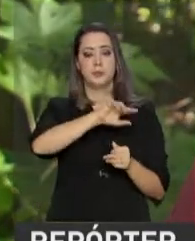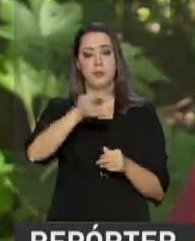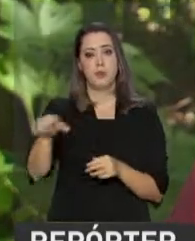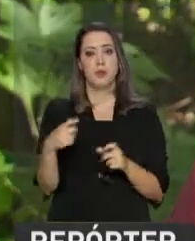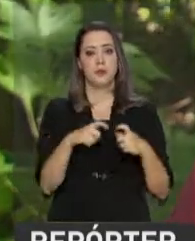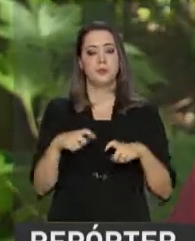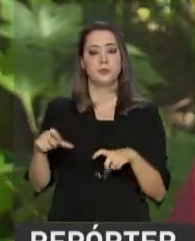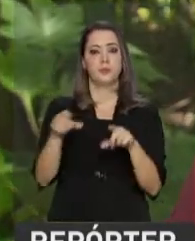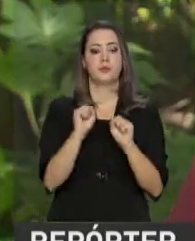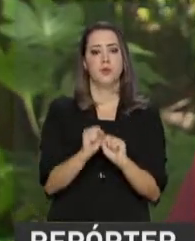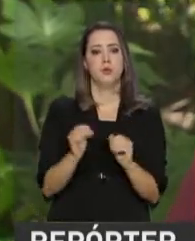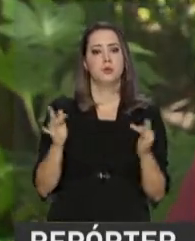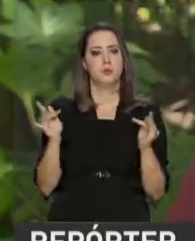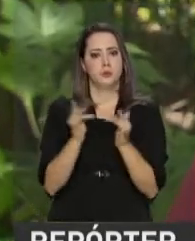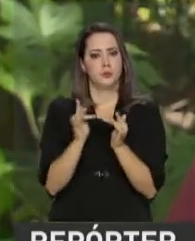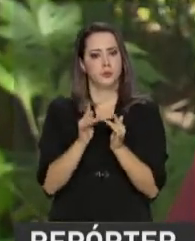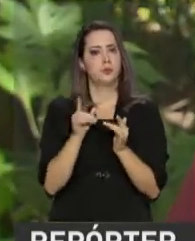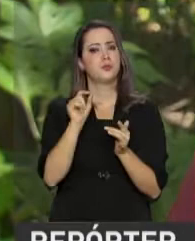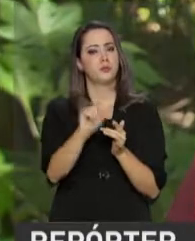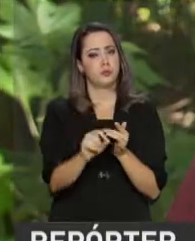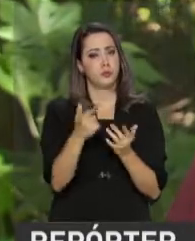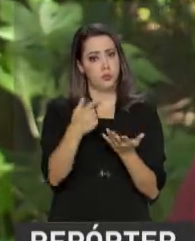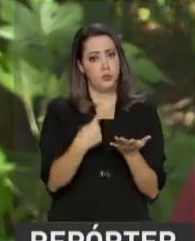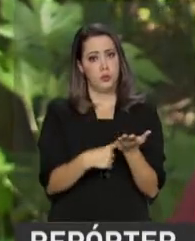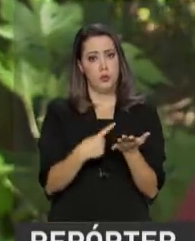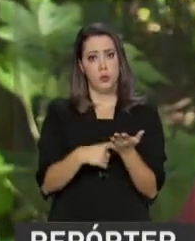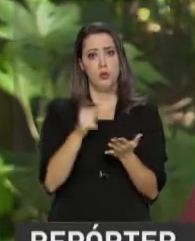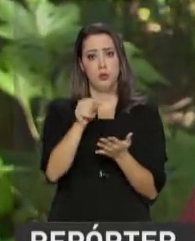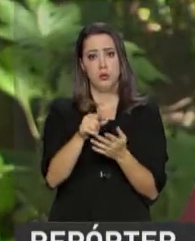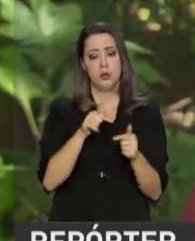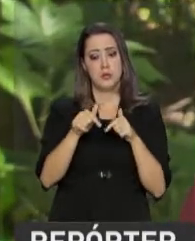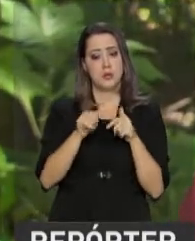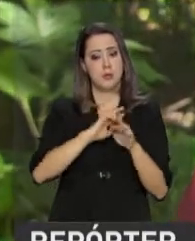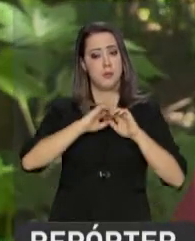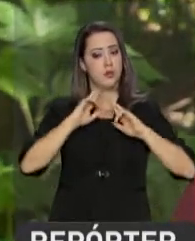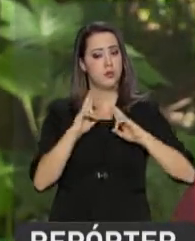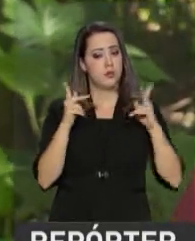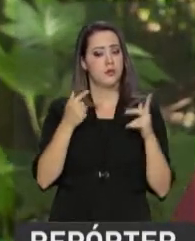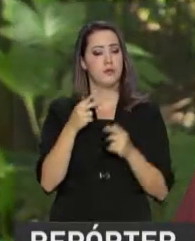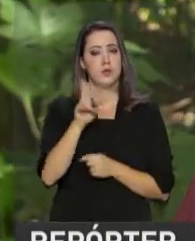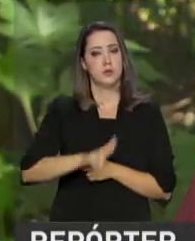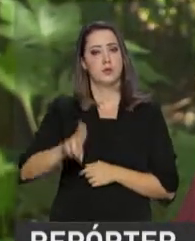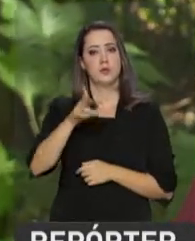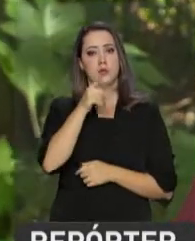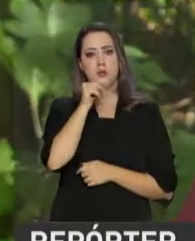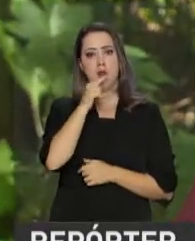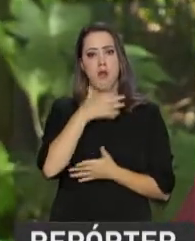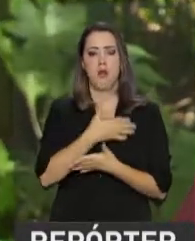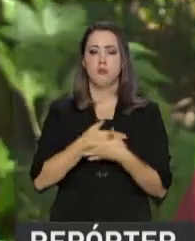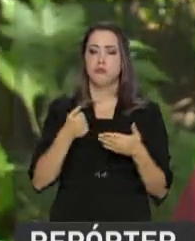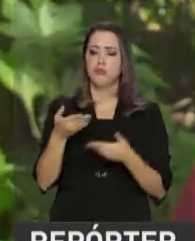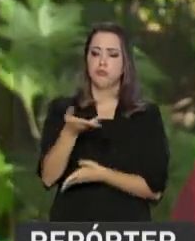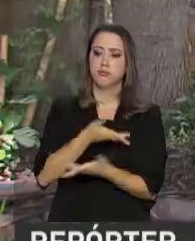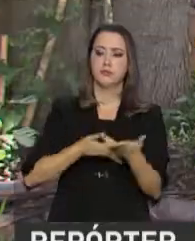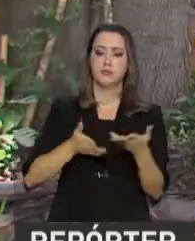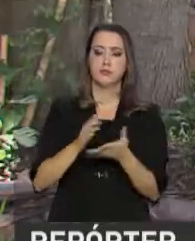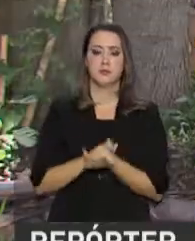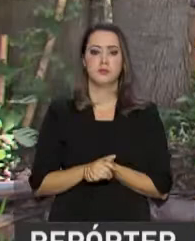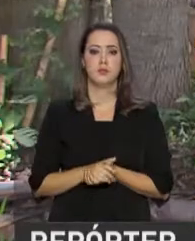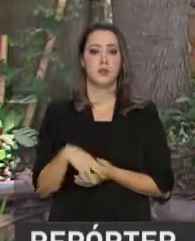escolas podem adotar esse tipo de metodologia para que possa fazer um uso mais amistoso da